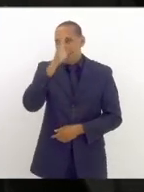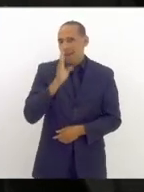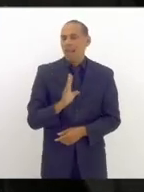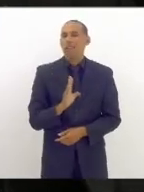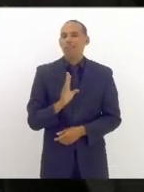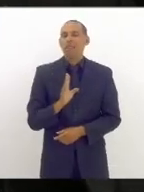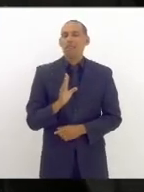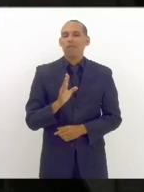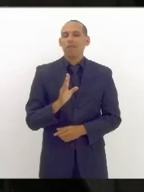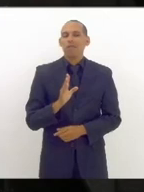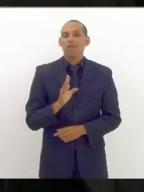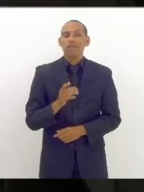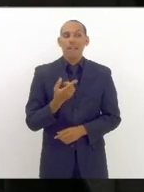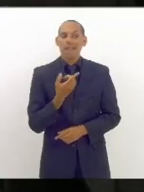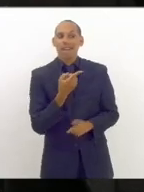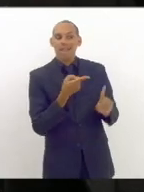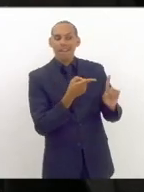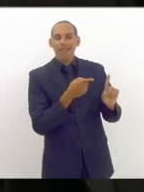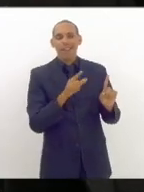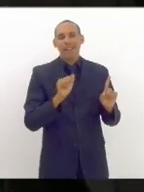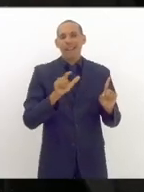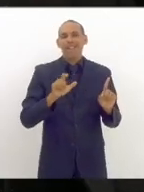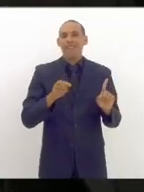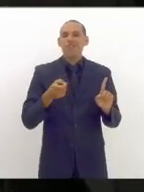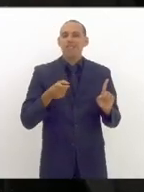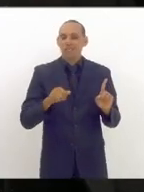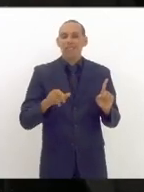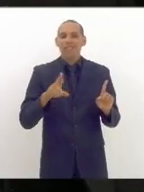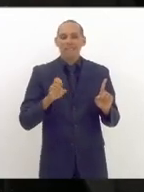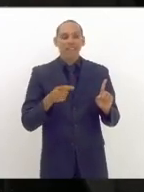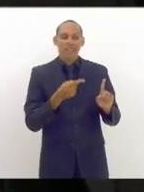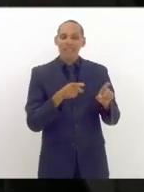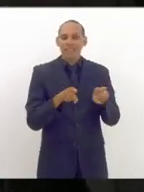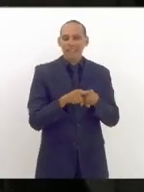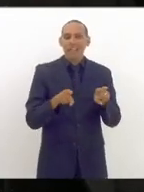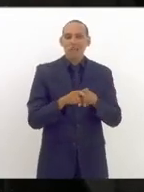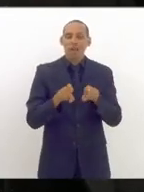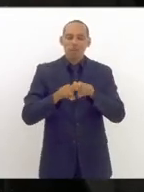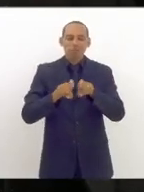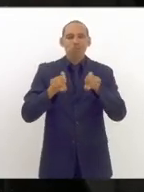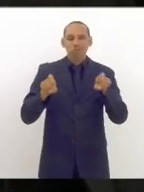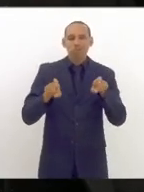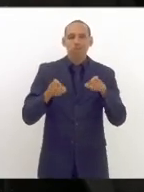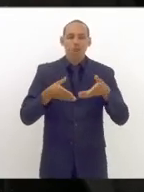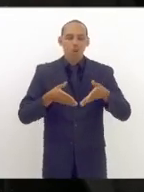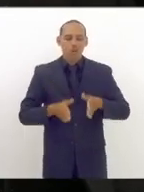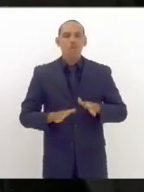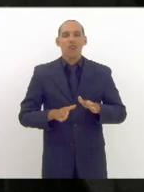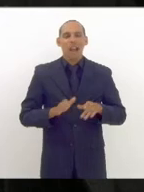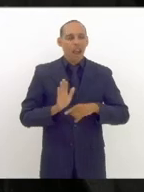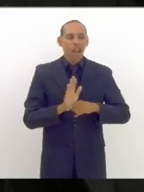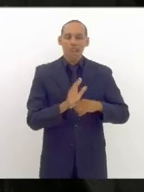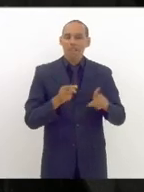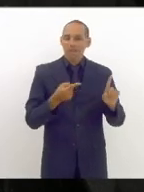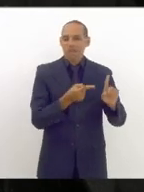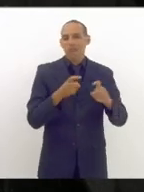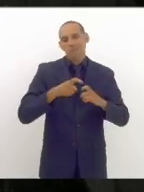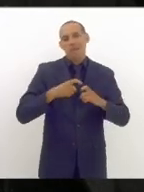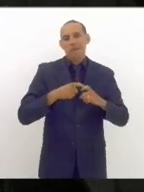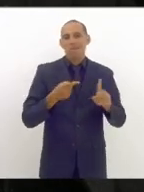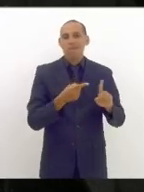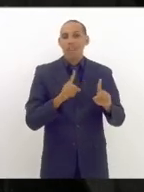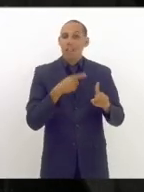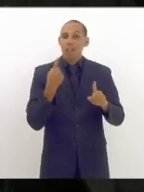numa lógica criada pelo QIEP, porque também é ginecologista e obstetra. Montamos lá o acolhimento dos Zika vírus, começamos a